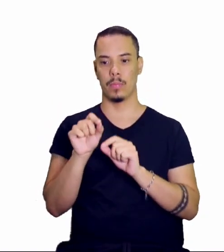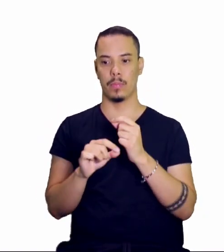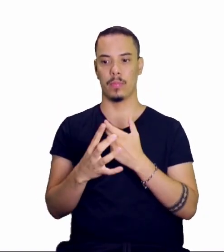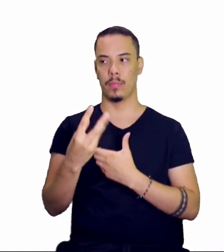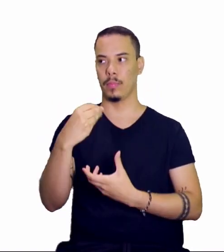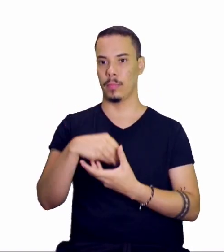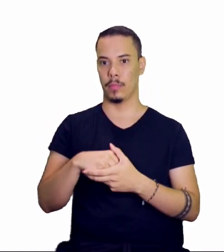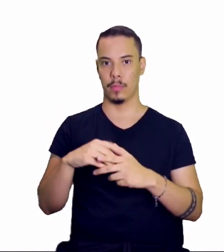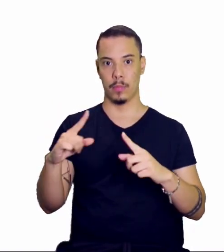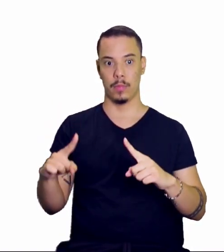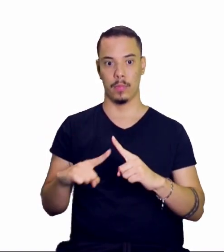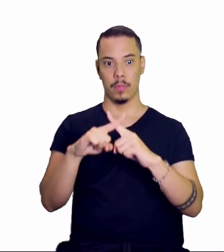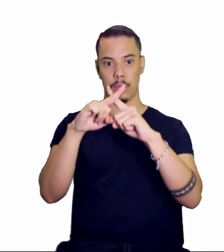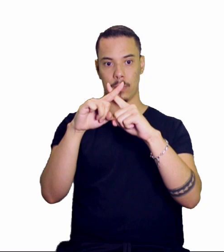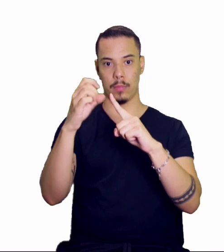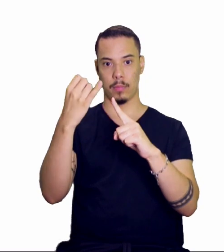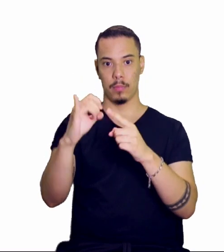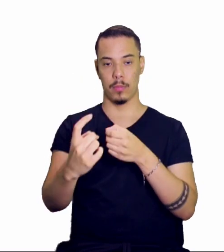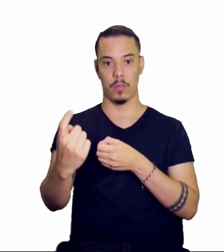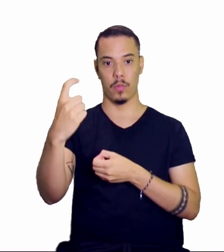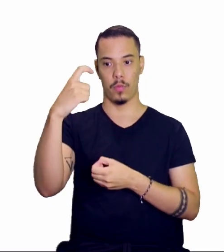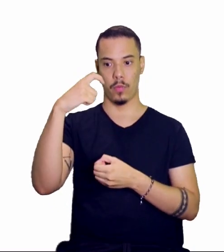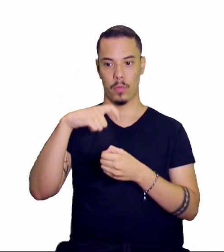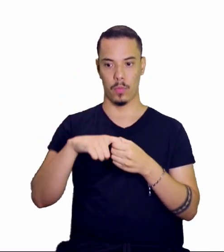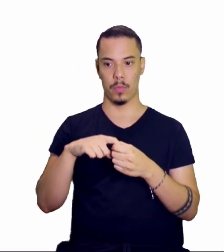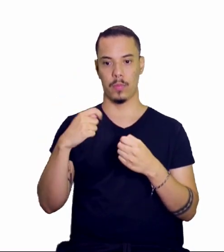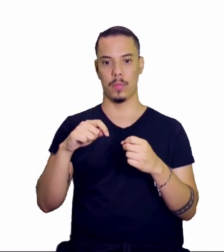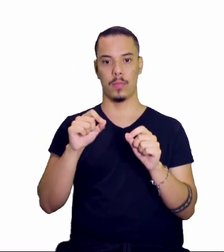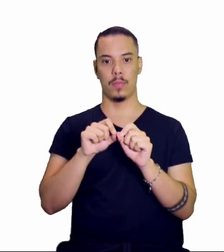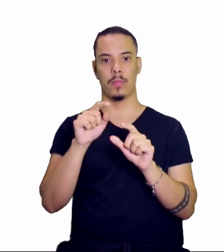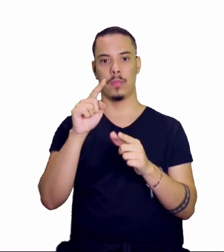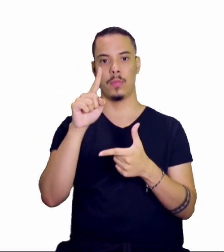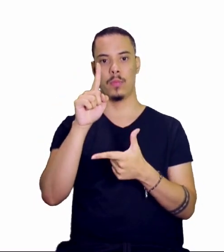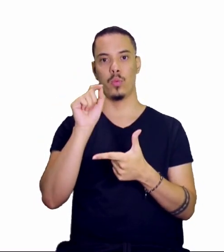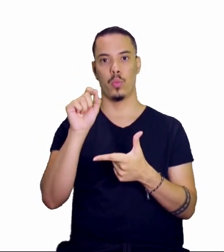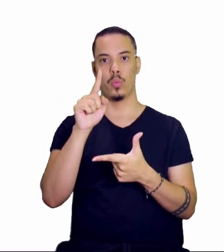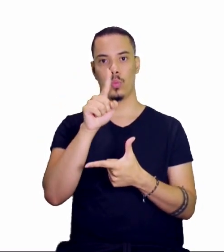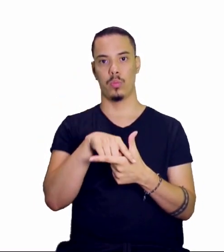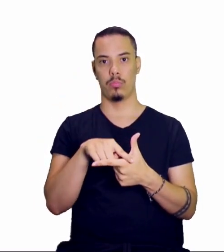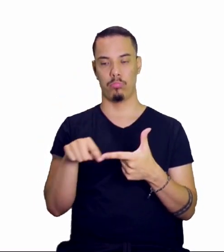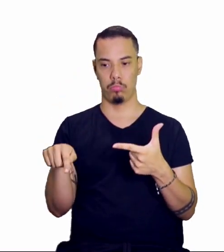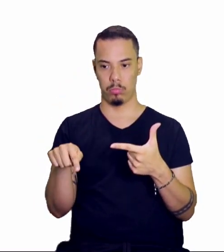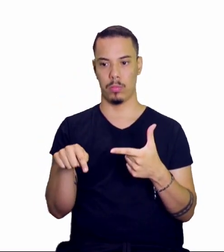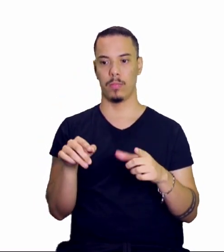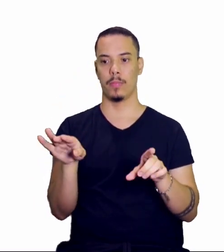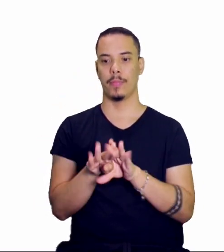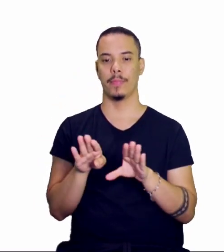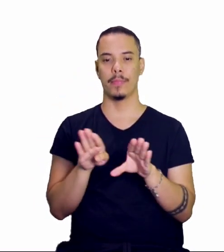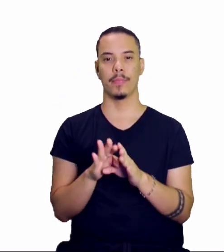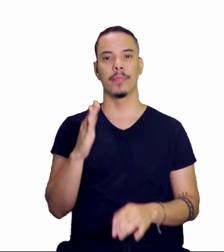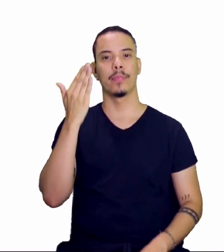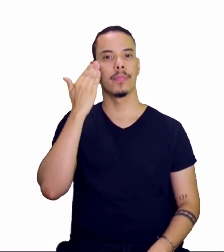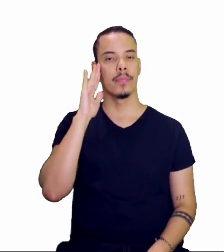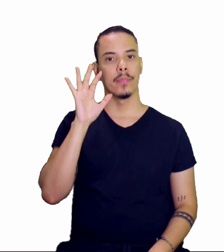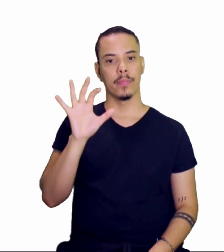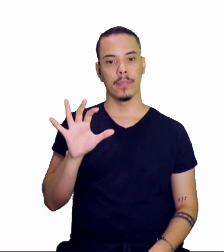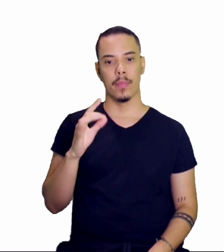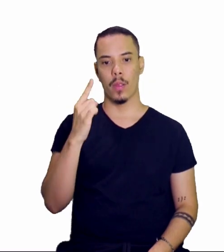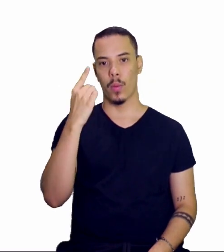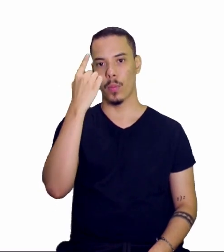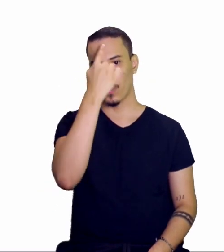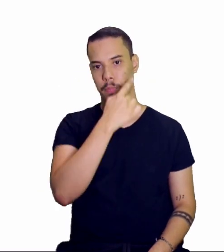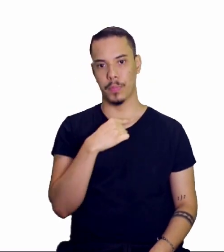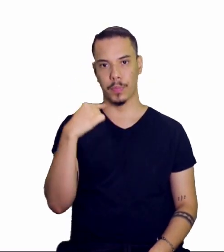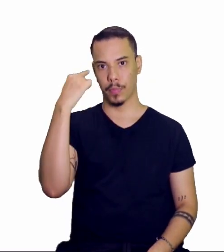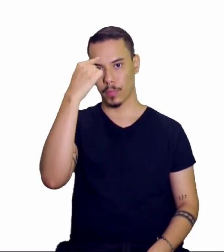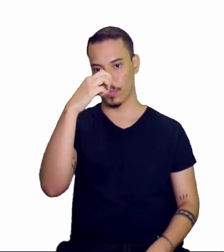gente multiplica, e se voltar pela parte de baixo, a gente faz a divisão. Então, considerando essa dinâmica, 1 hora em